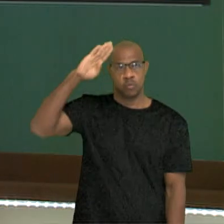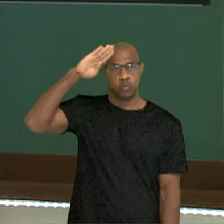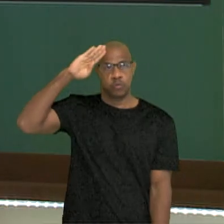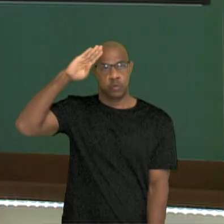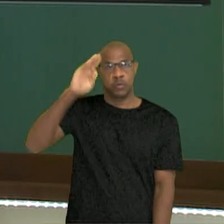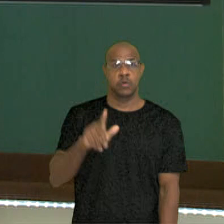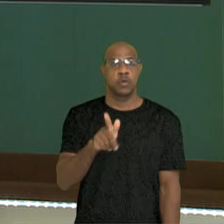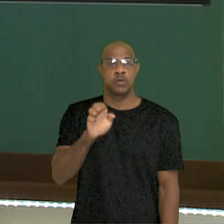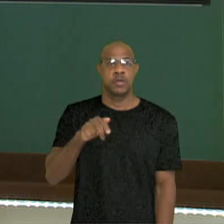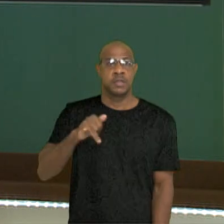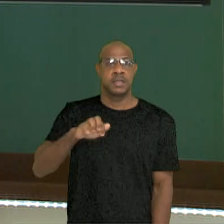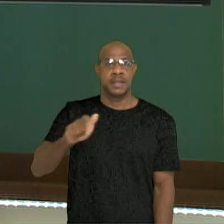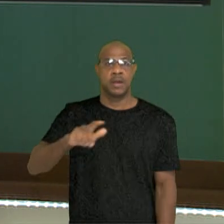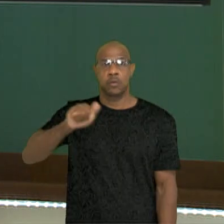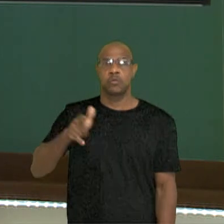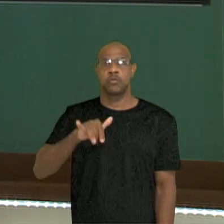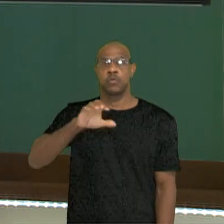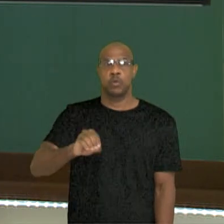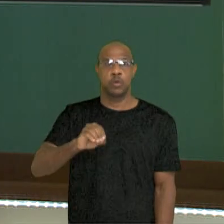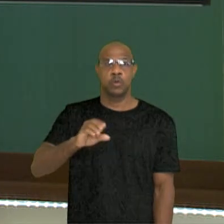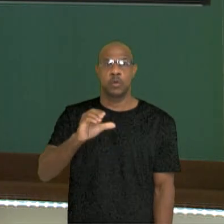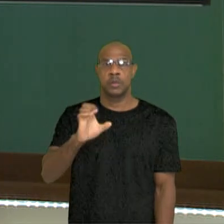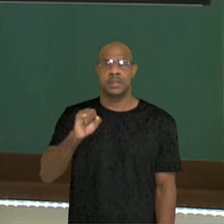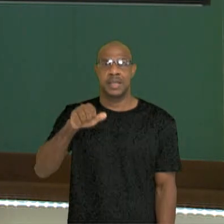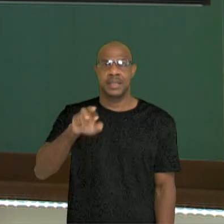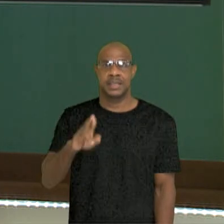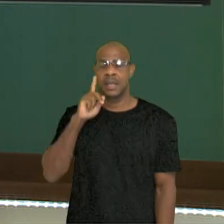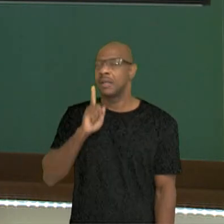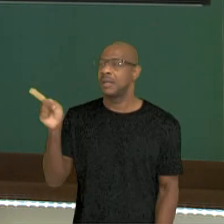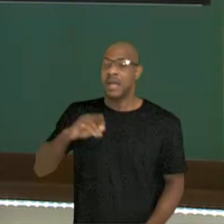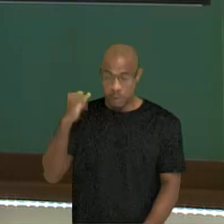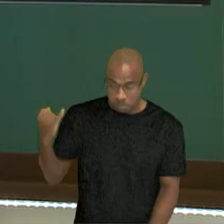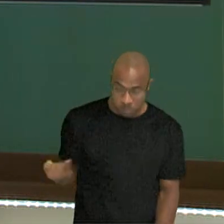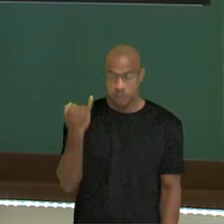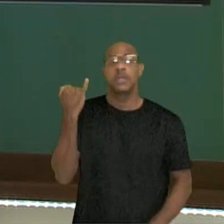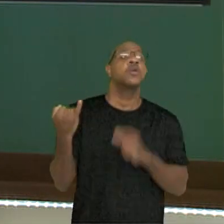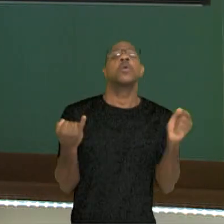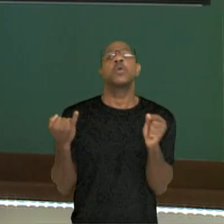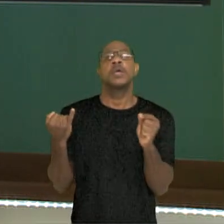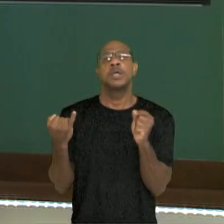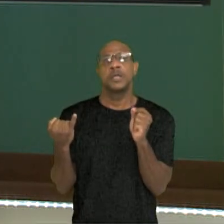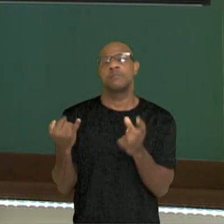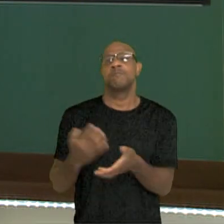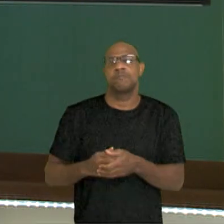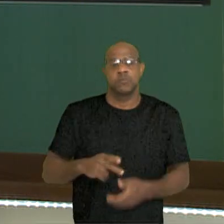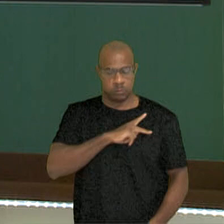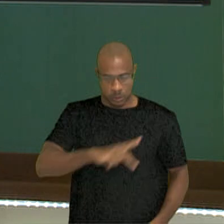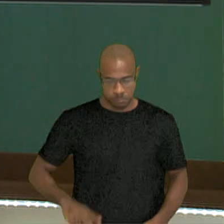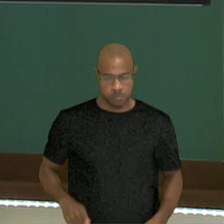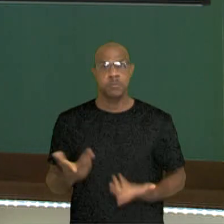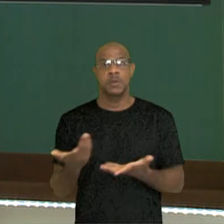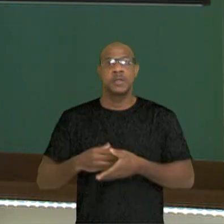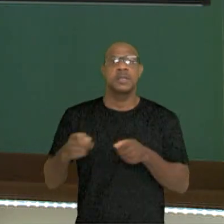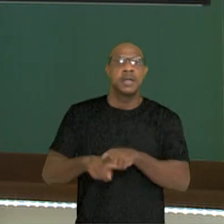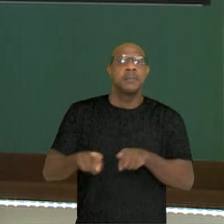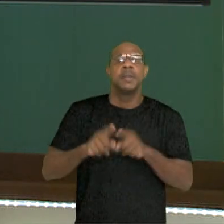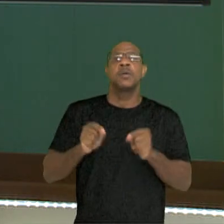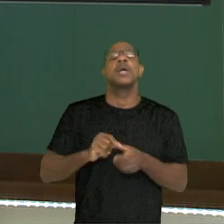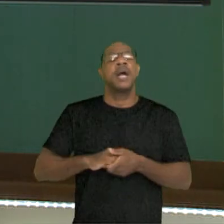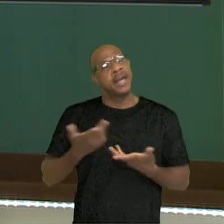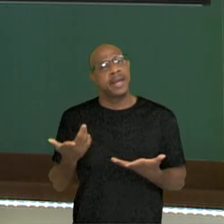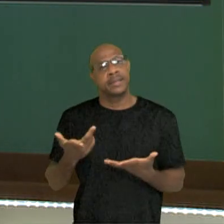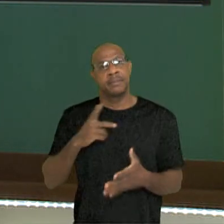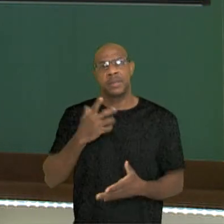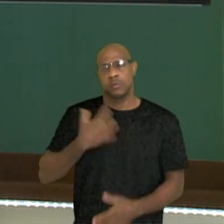desse nome, General Júlio César, tá? Ele vai ser muito importante durante a República e lembrado também durante o Império, né? Como um